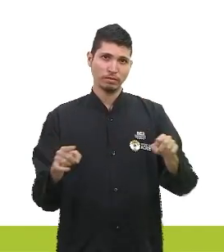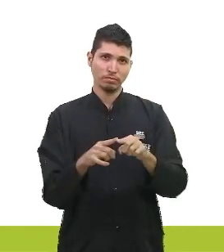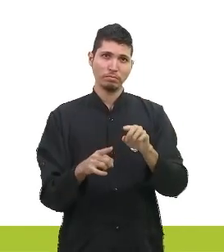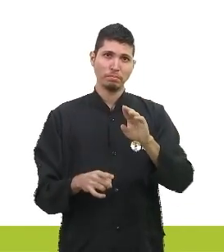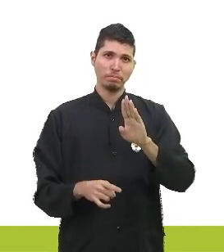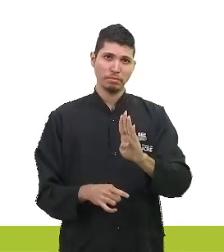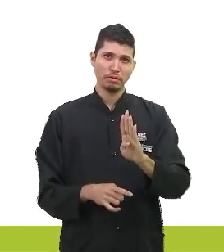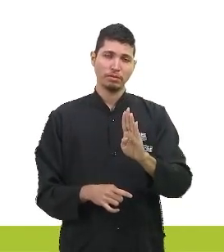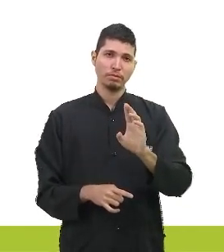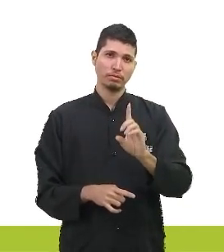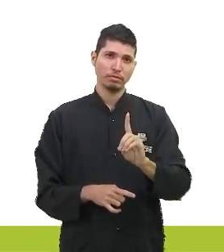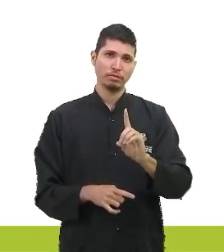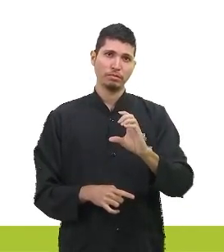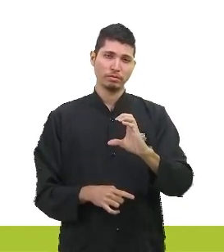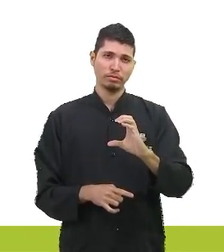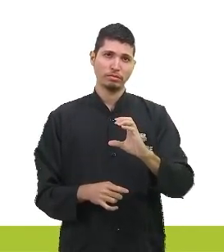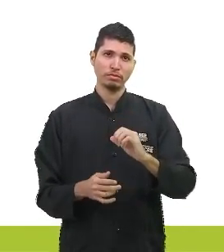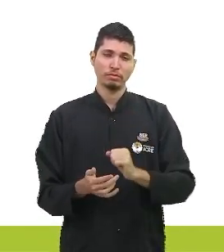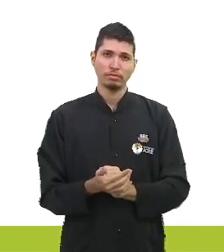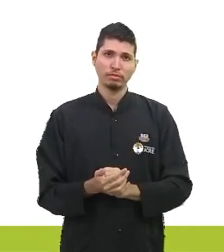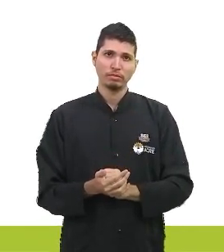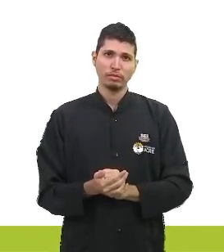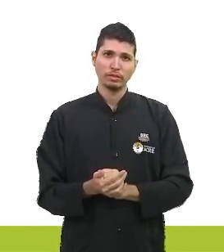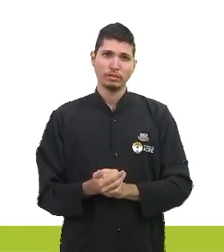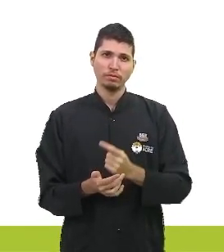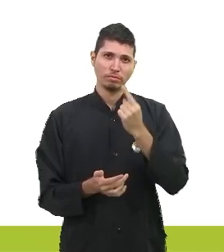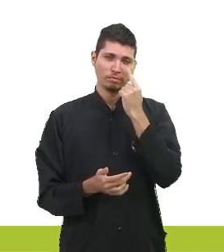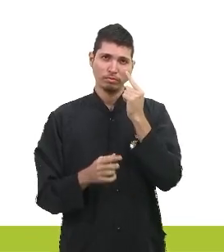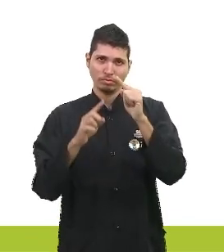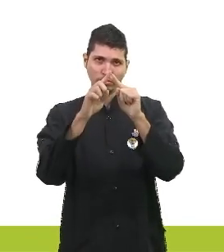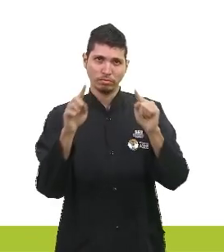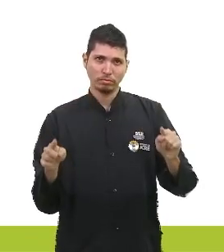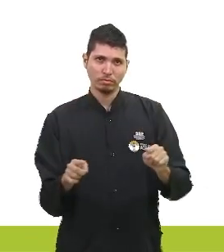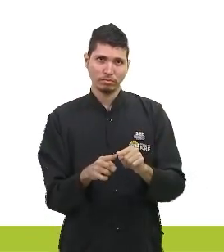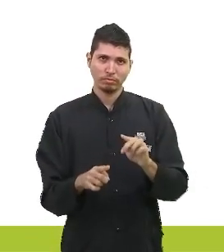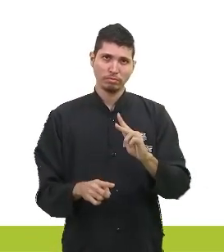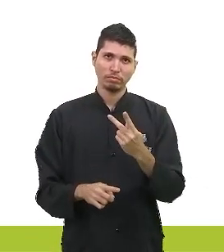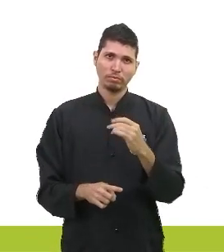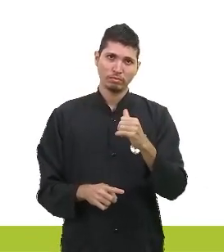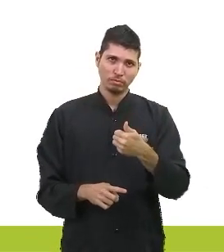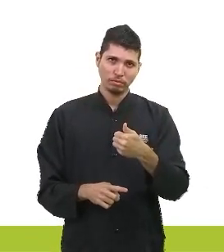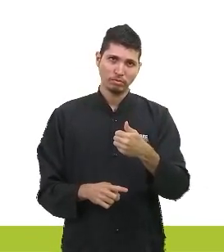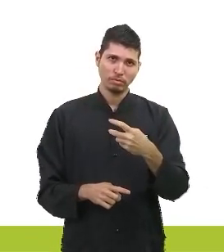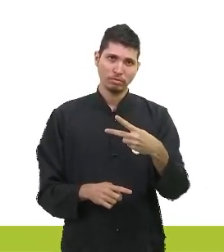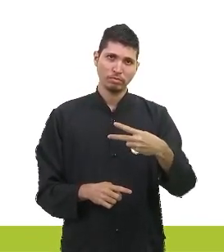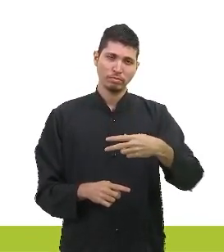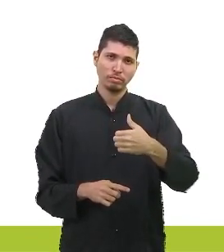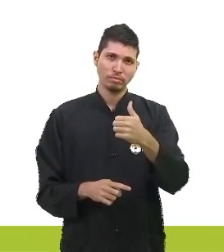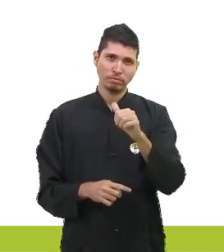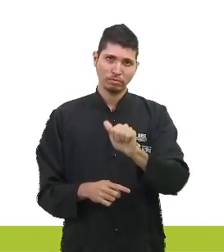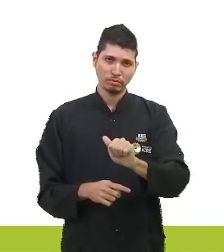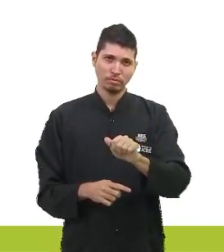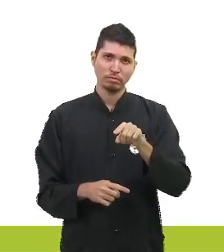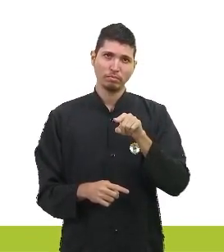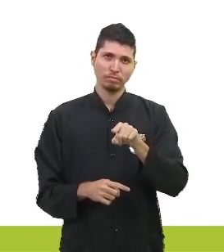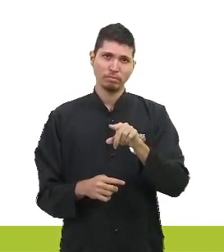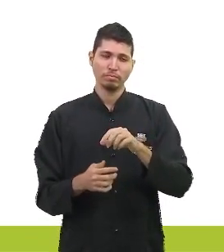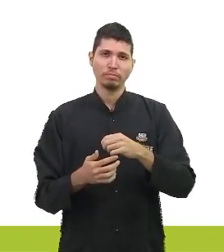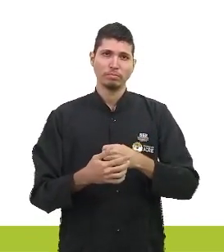BDC. Olhando para esse triângulo, agora você pode dizer que H1 é igual a A